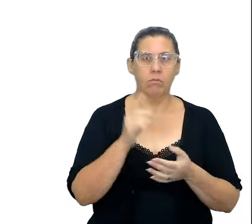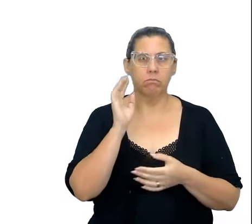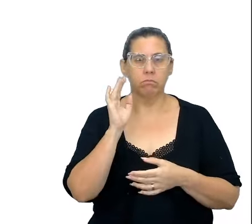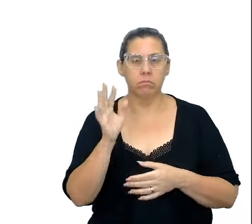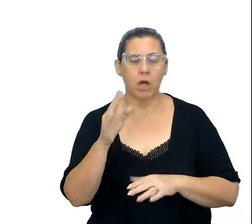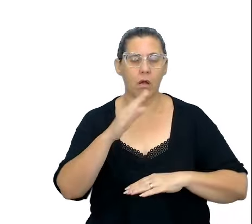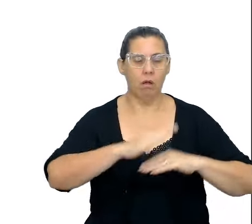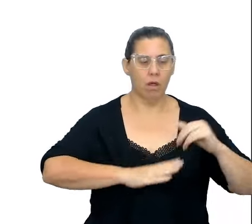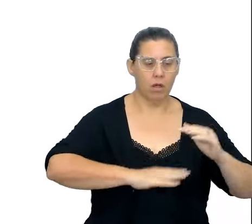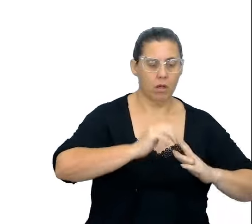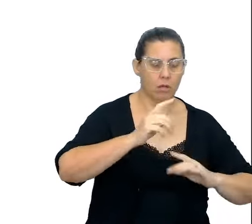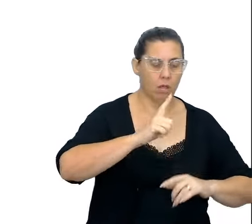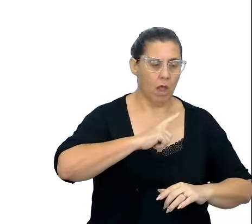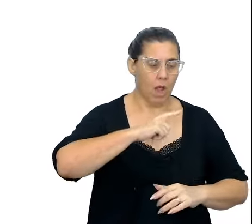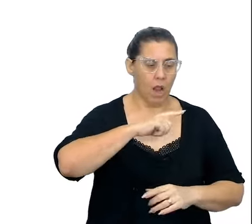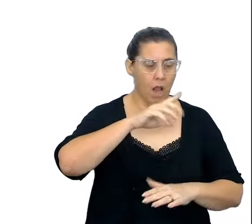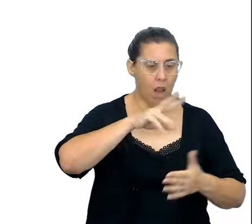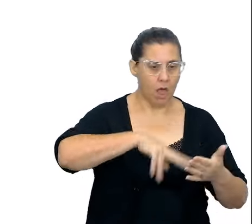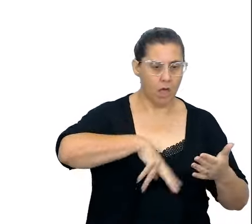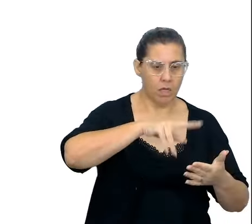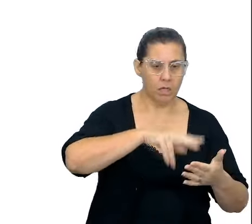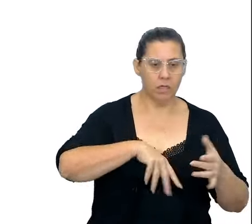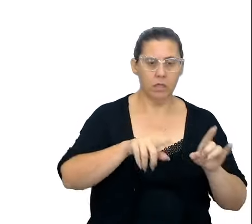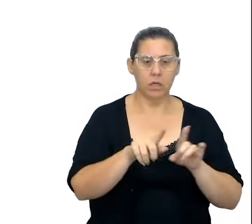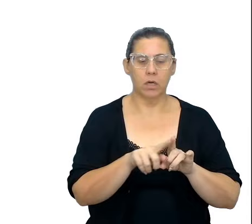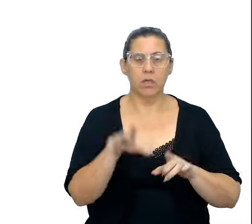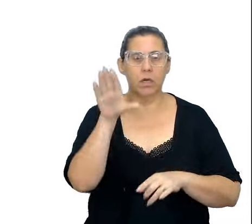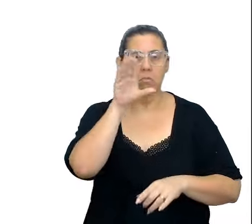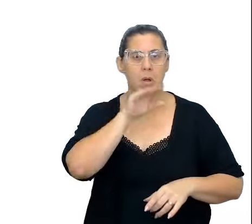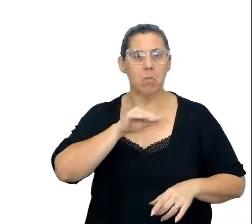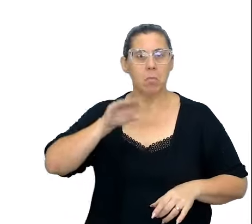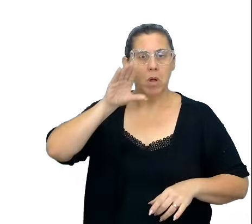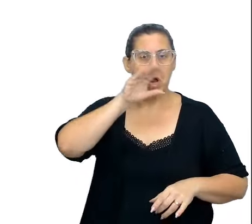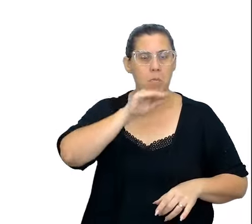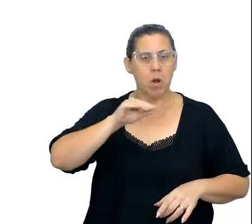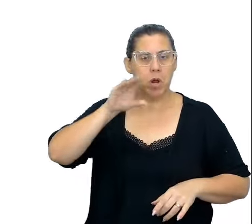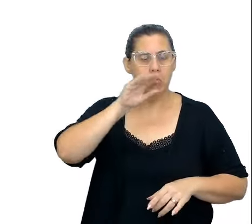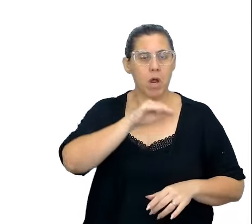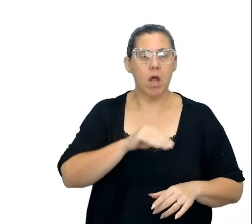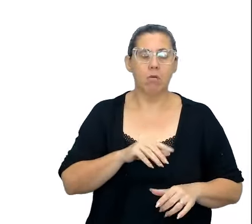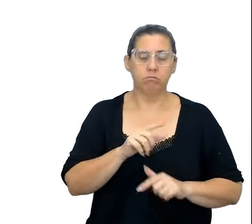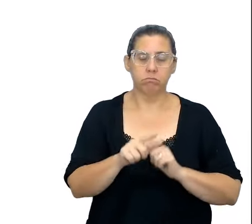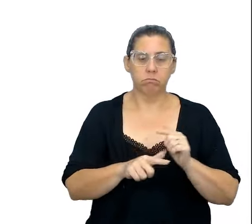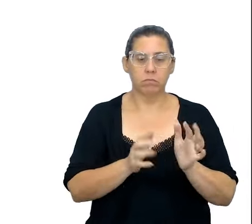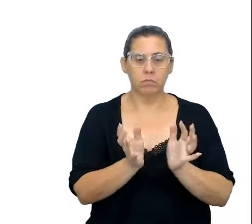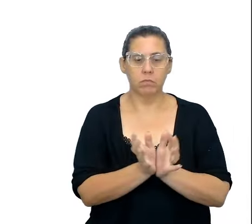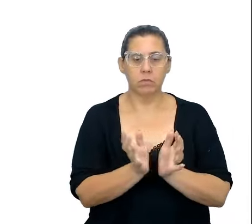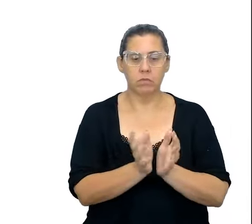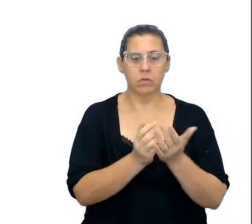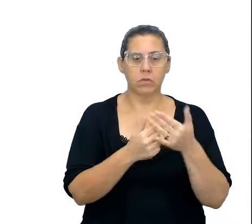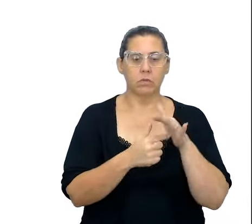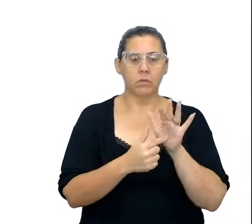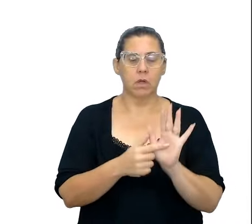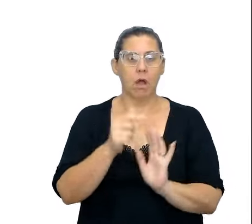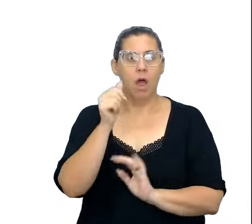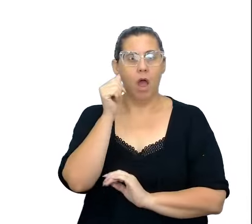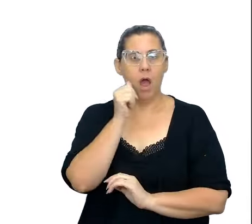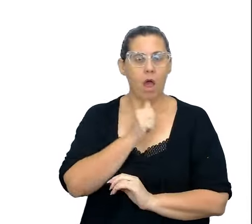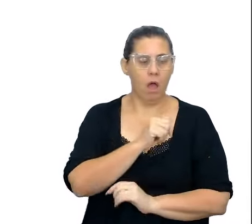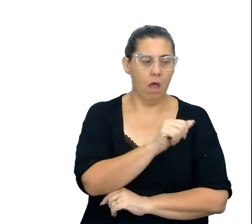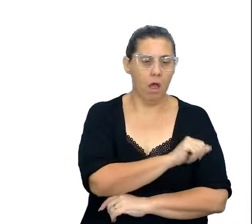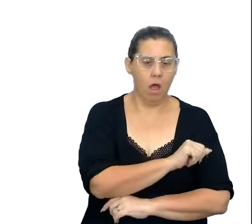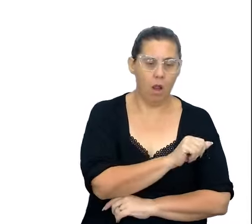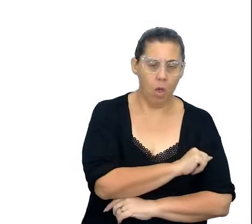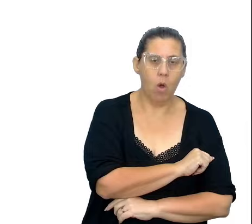que envolvem leitura e também a oralidade, trabalho em grupo, né, que vai levar nossos estudantes a fazer conhecimentos de